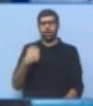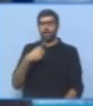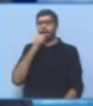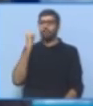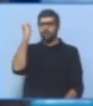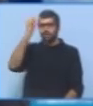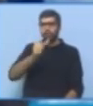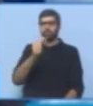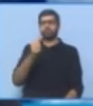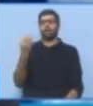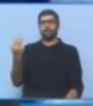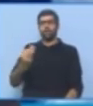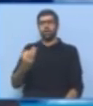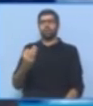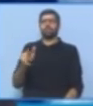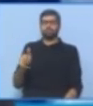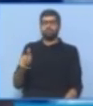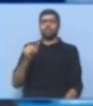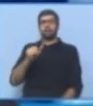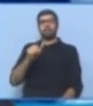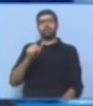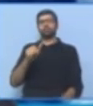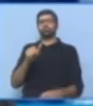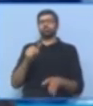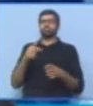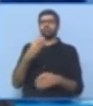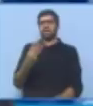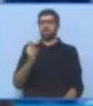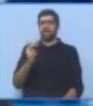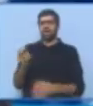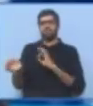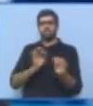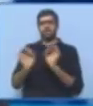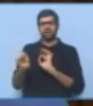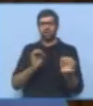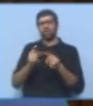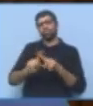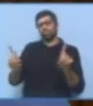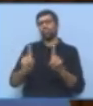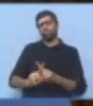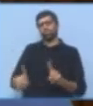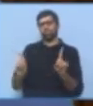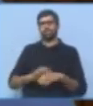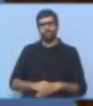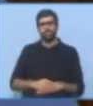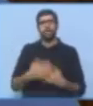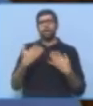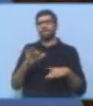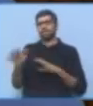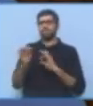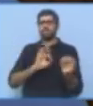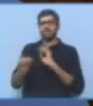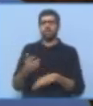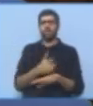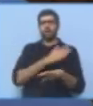batizavam. E que estavam, eles em geral estavam uns 3 anos na preparação, enfim, era diferente. Mas era a tal